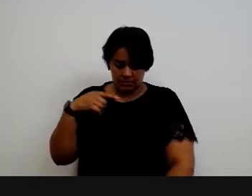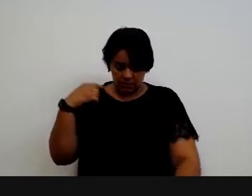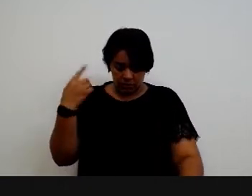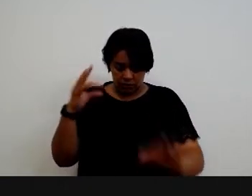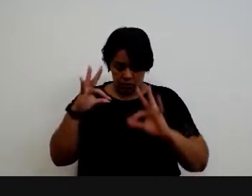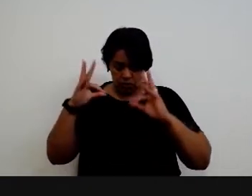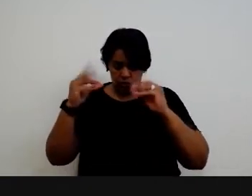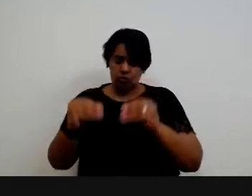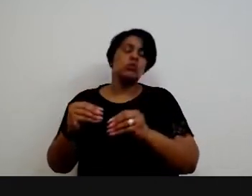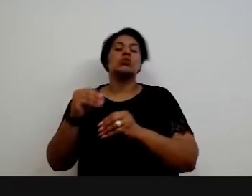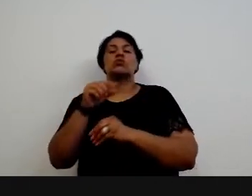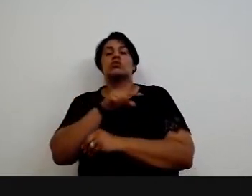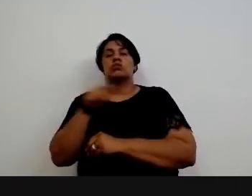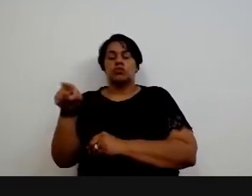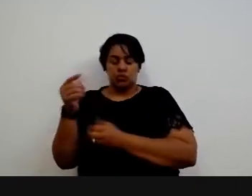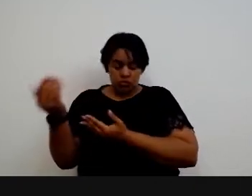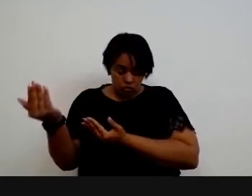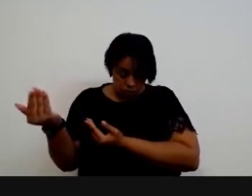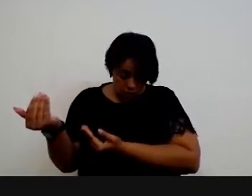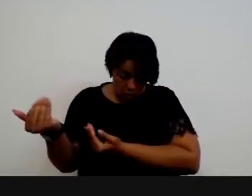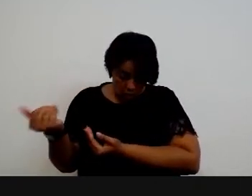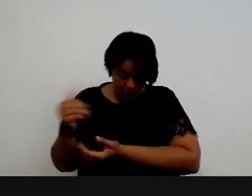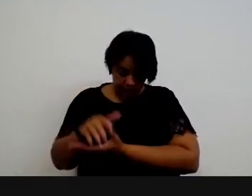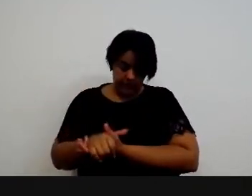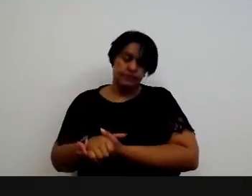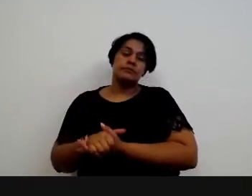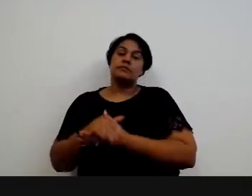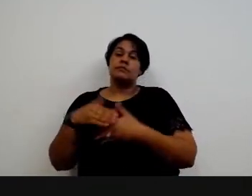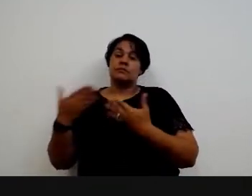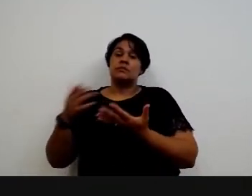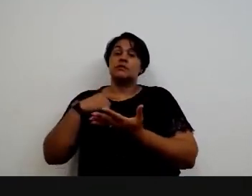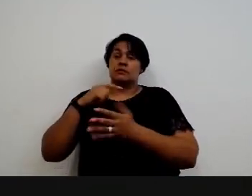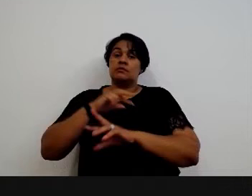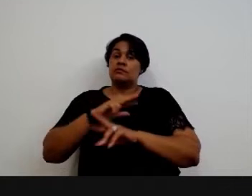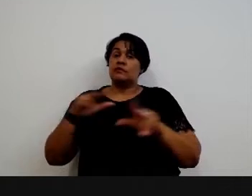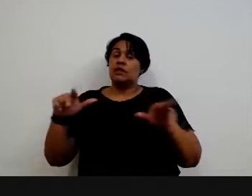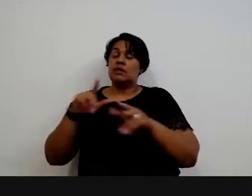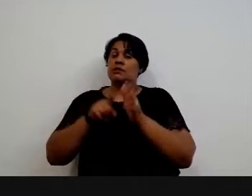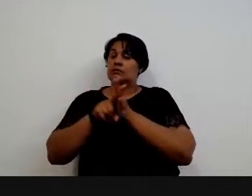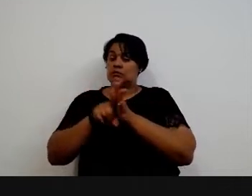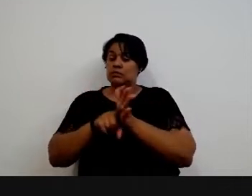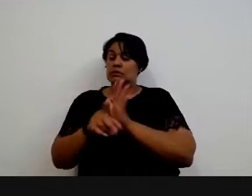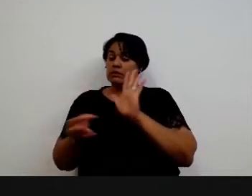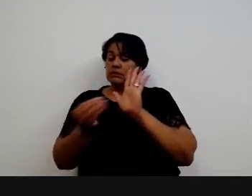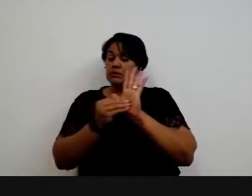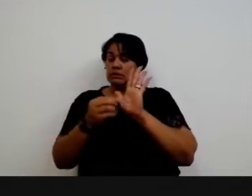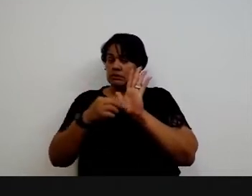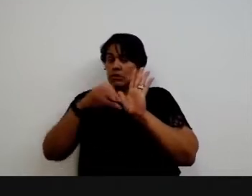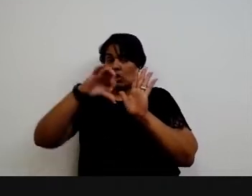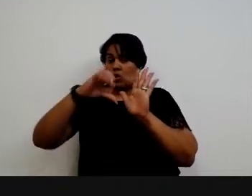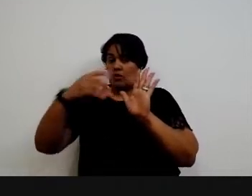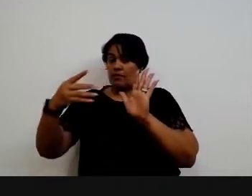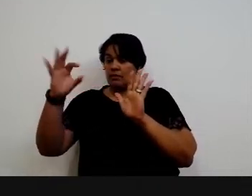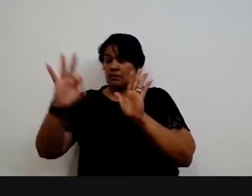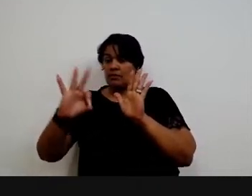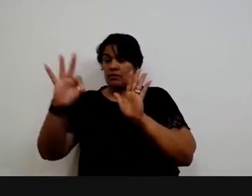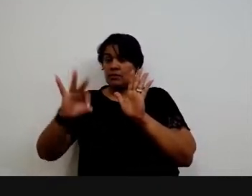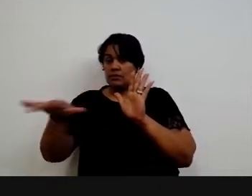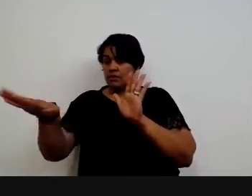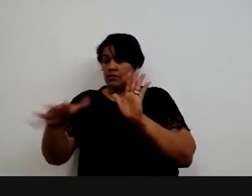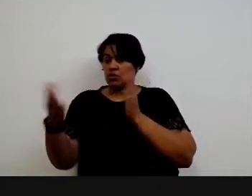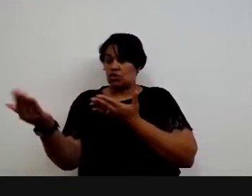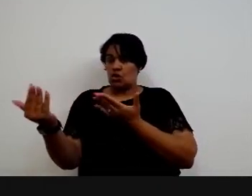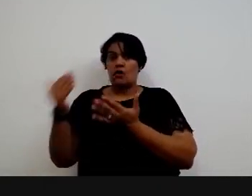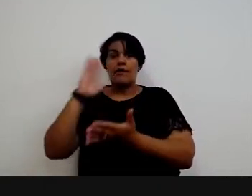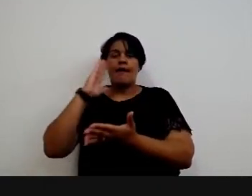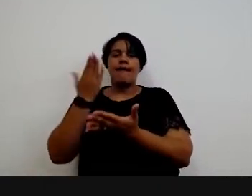todos esses jovens. Por exemplo, várias pesquisas indicam, por exemplo, que 94% dos jovens acreditam